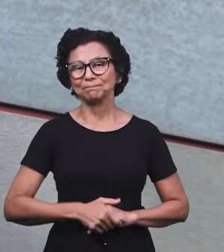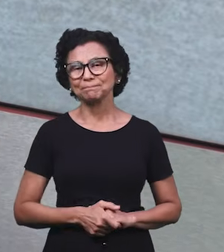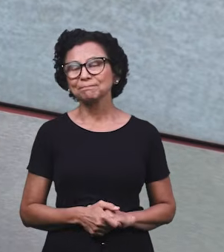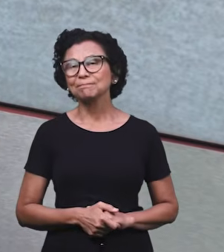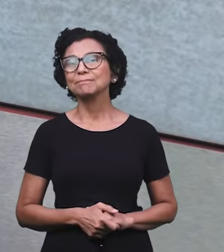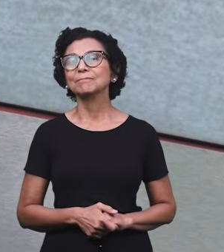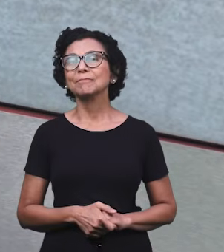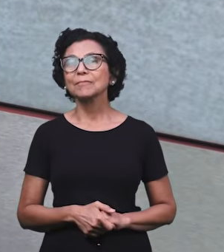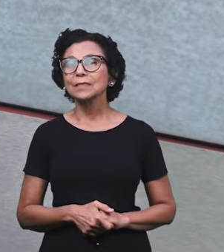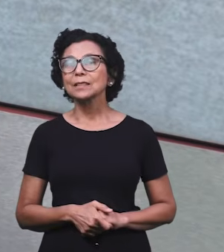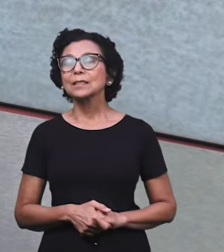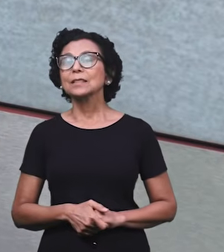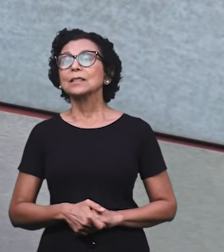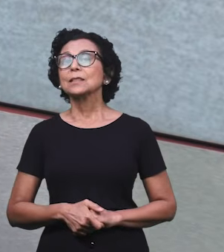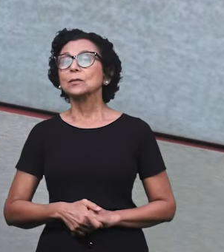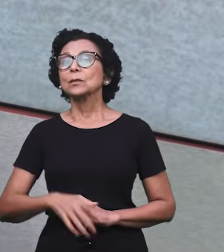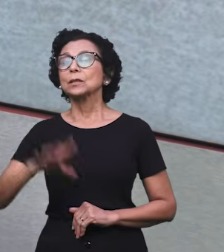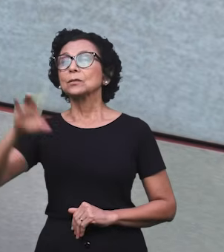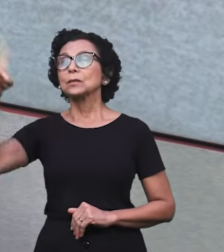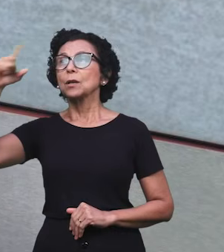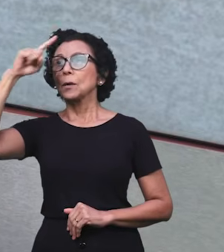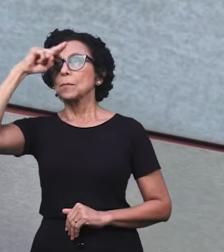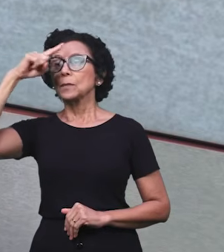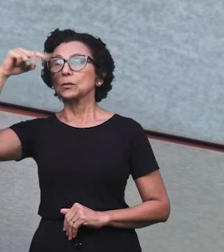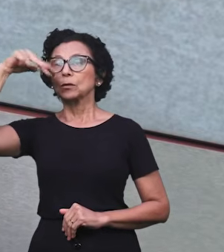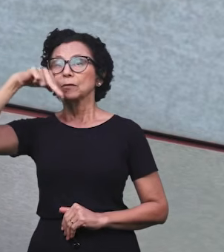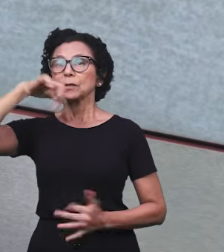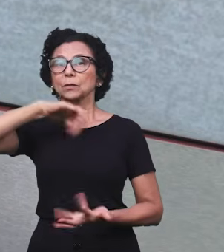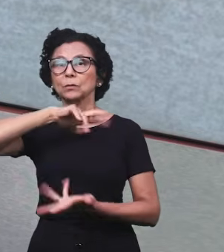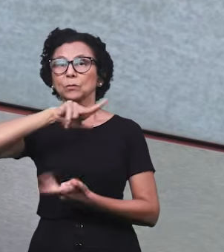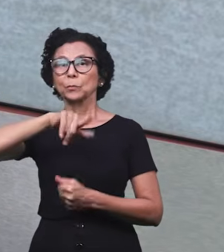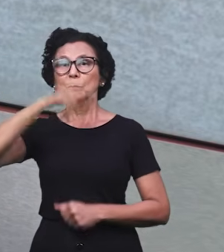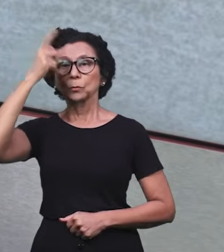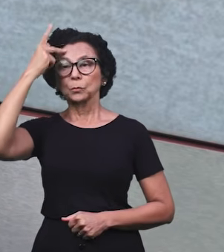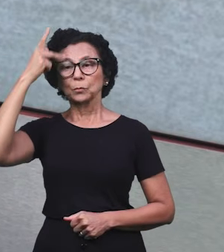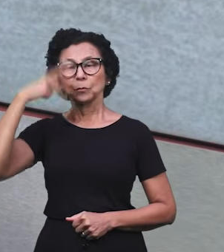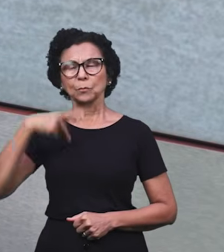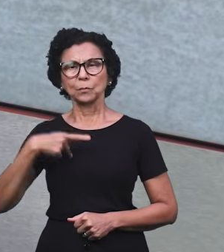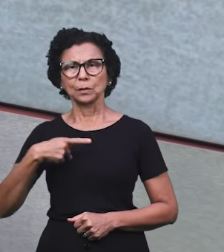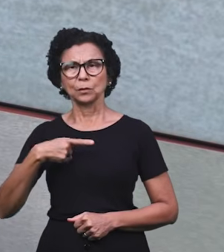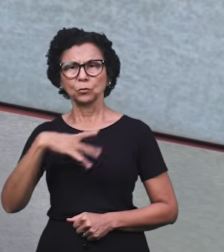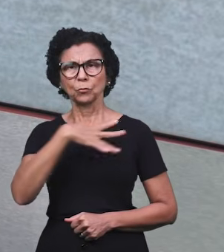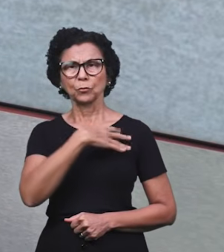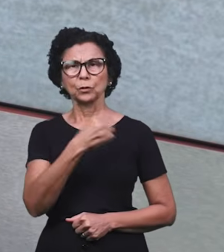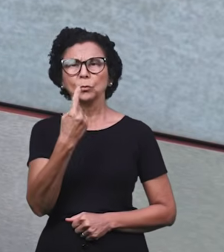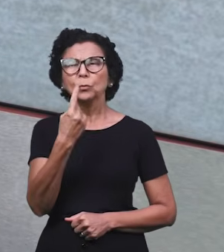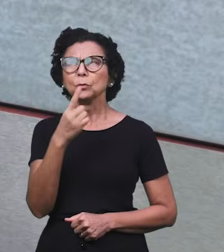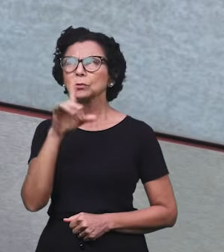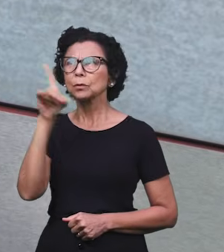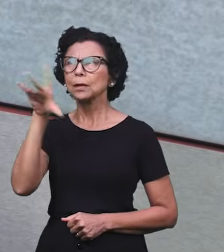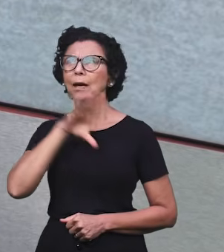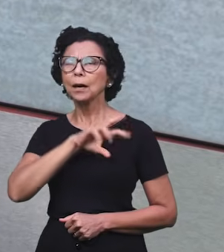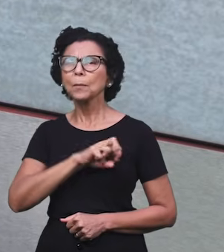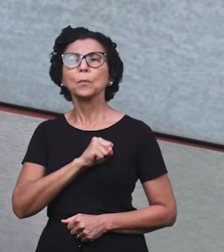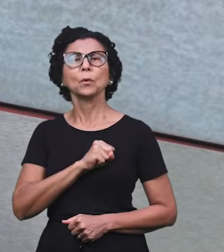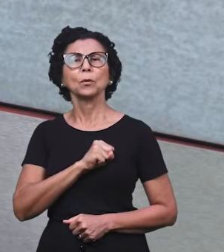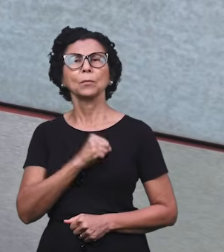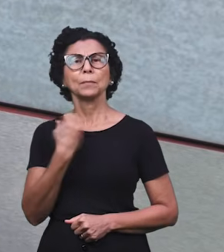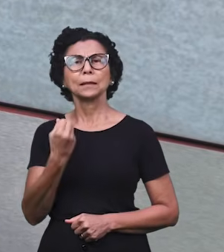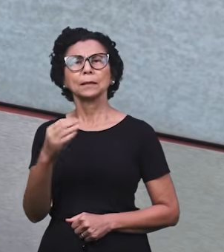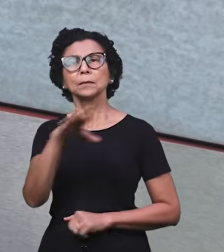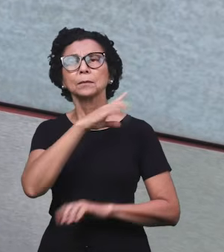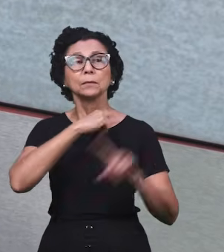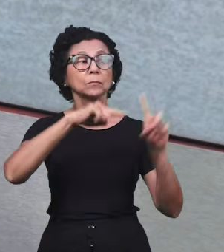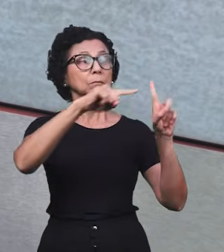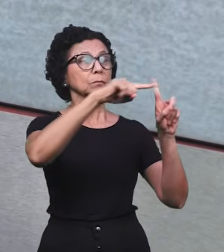Foi quando Ele deu o seu Filho amado, o Senhor Jesus Cristo. E Ele deu Jesus para morrer em nosso